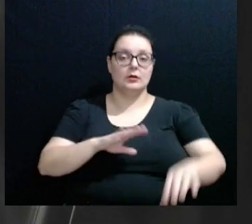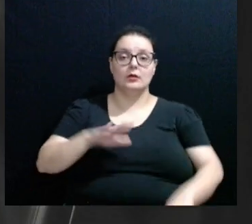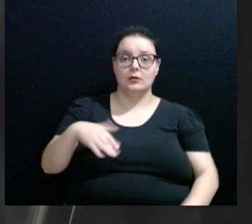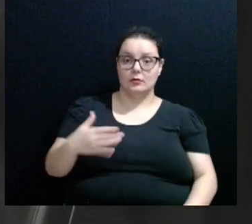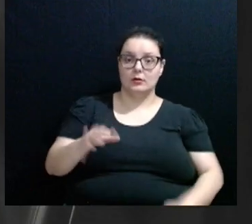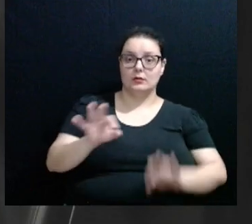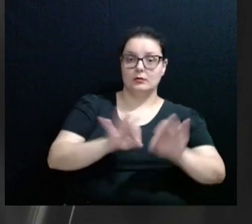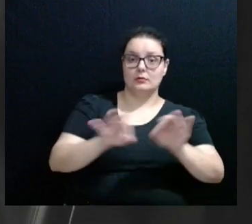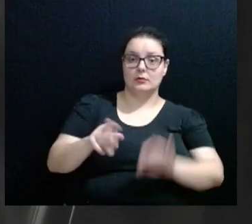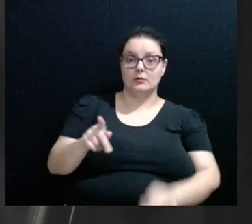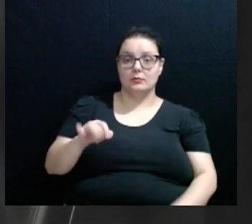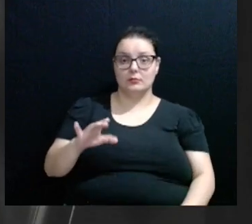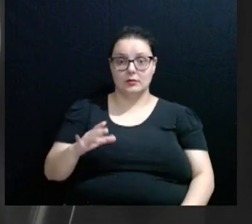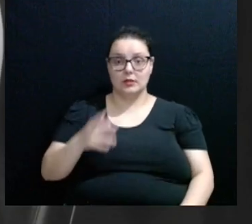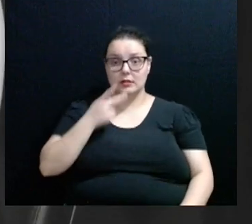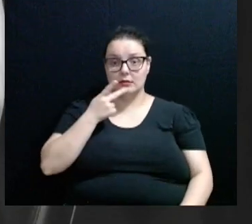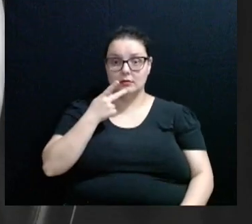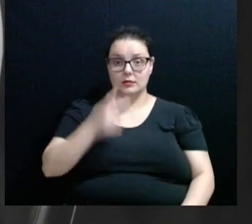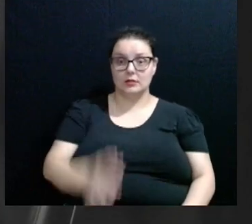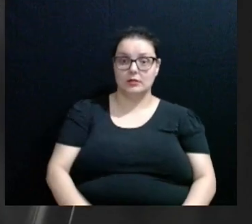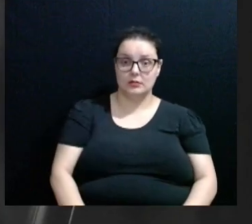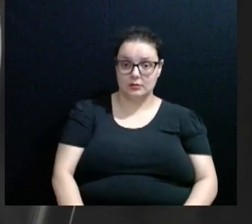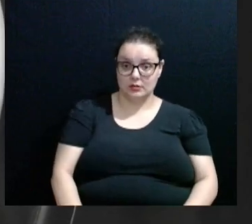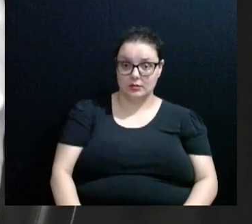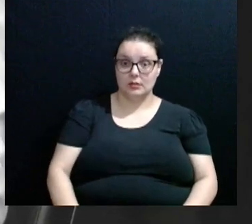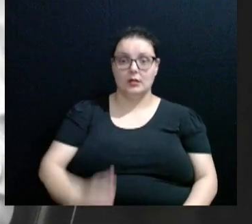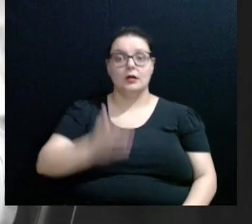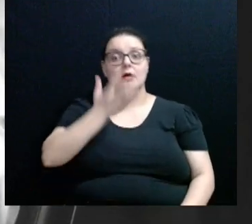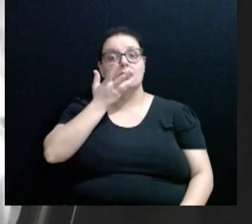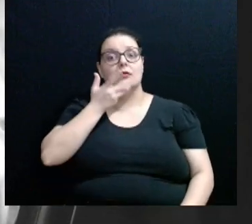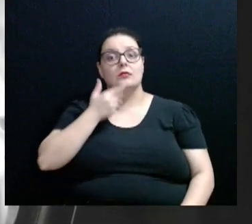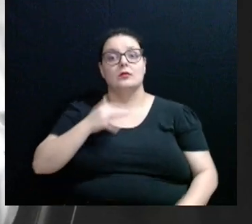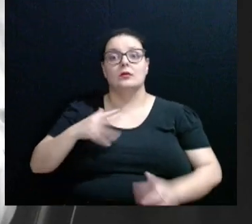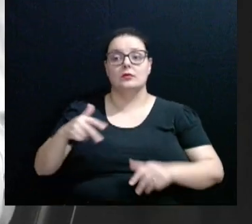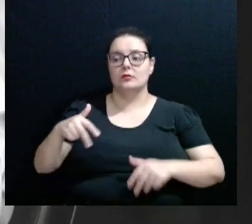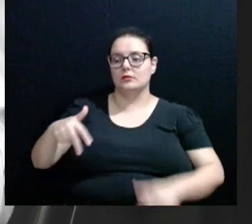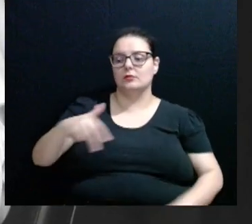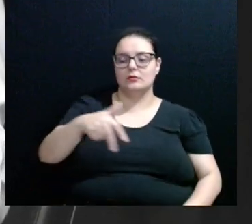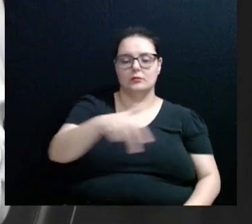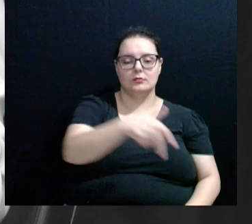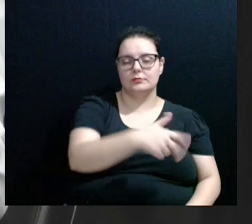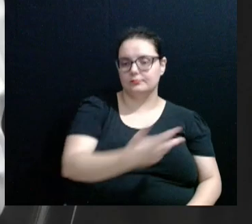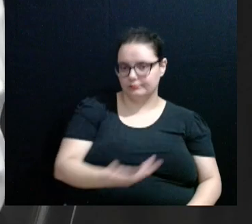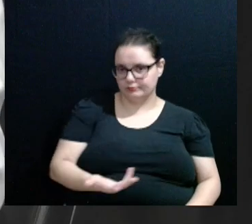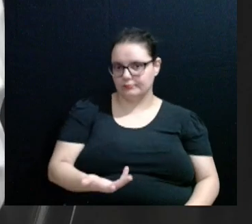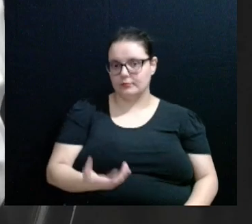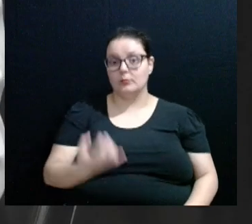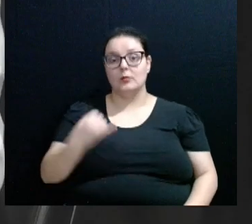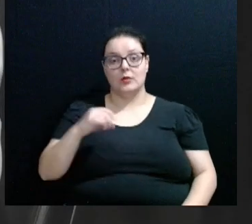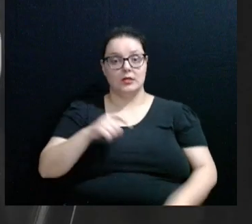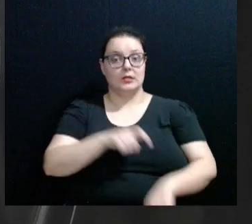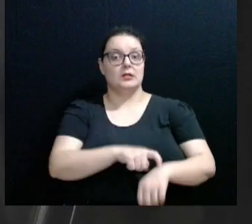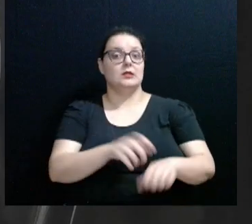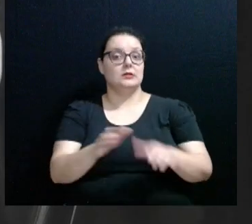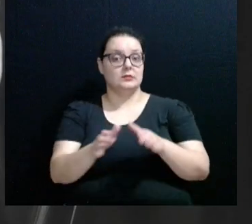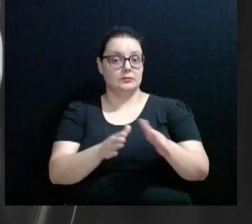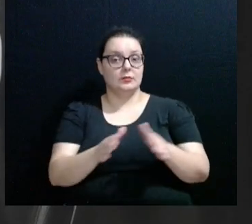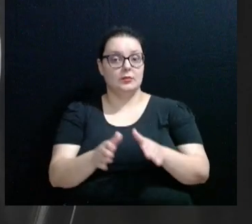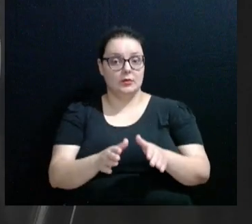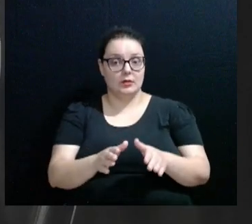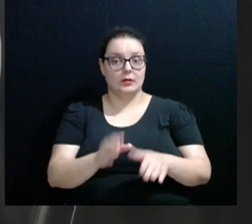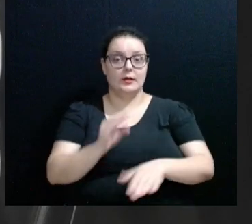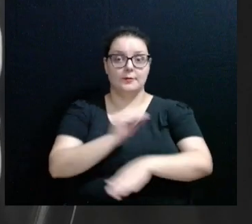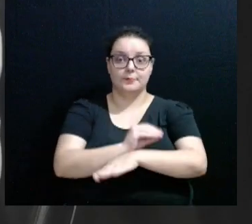PIC, a gente fala assim, a criança ela está em todos os lugares. E se ela está nesse momento aos cuidados